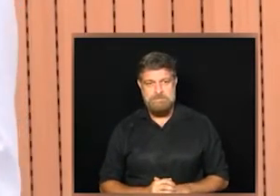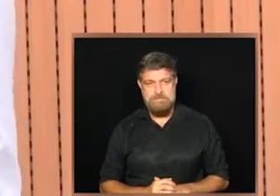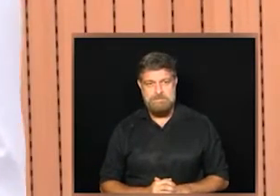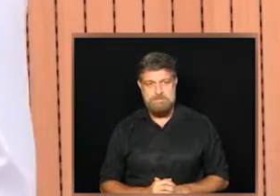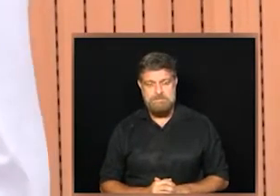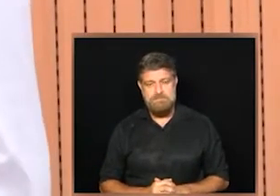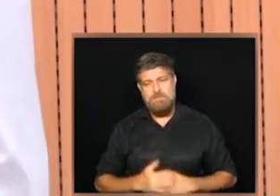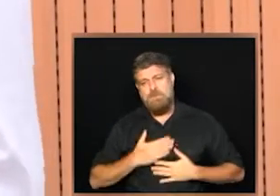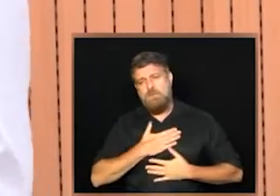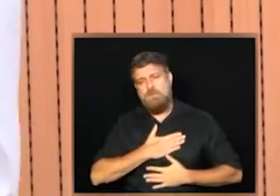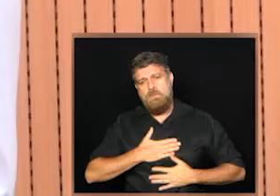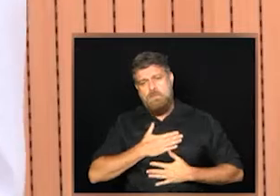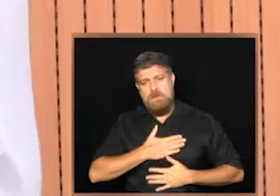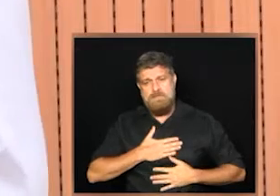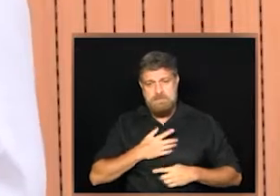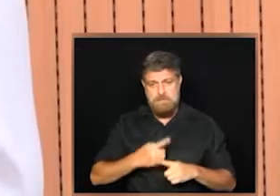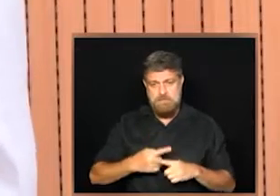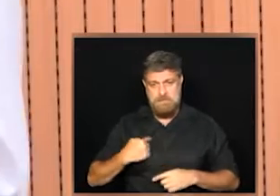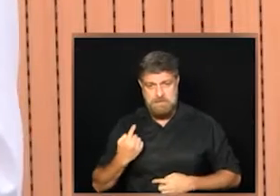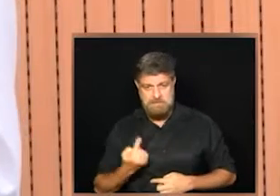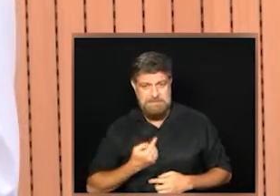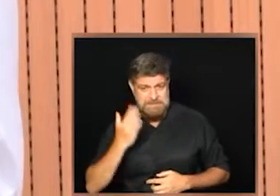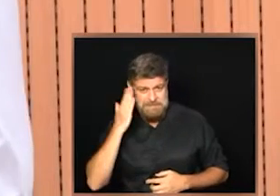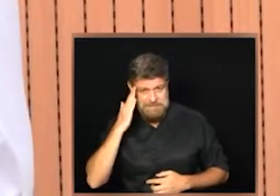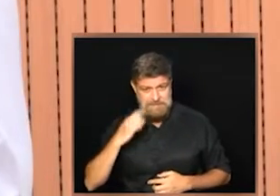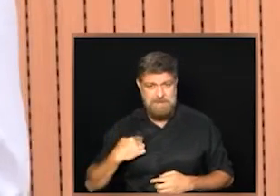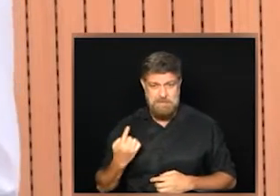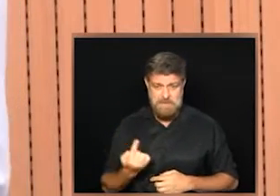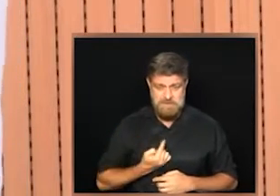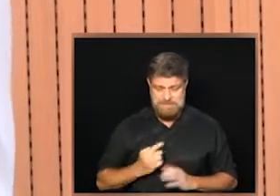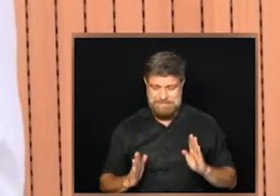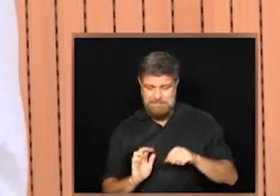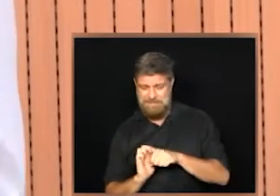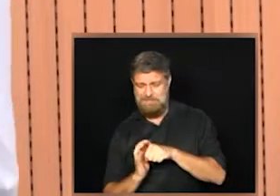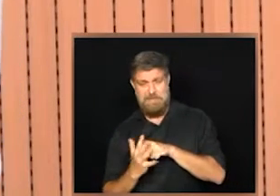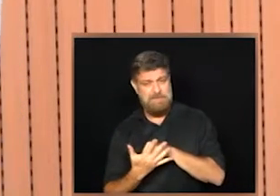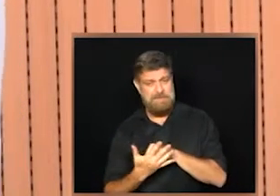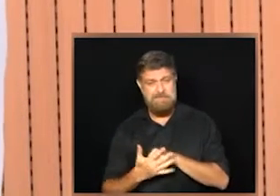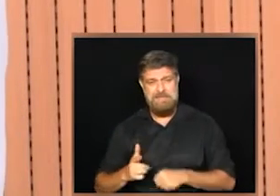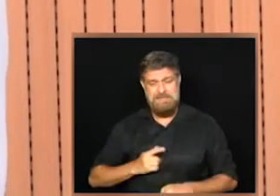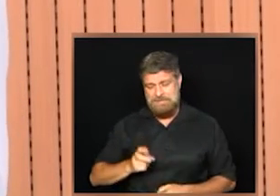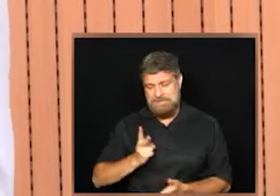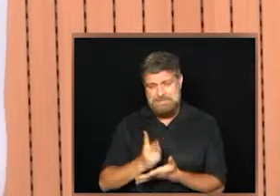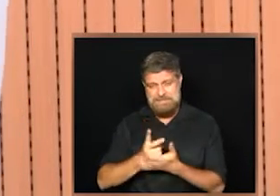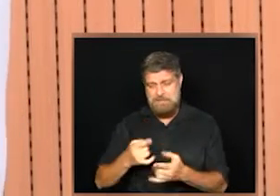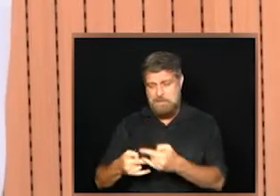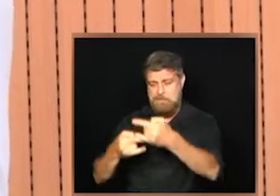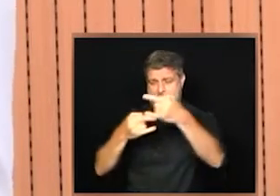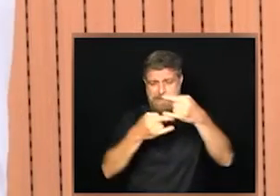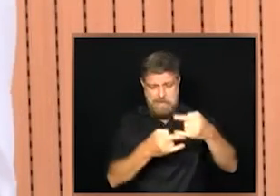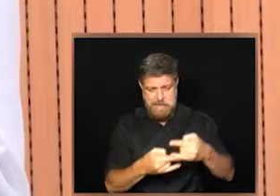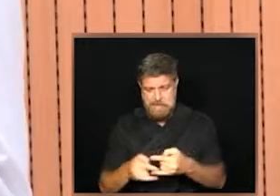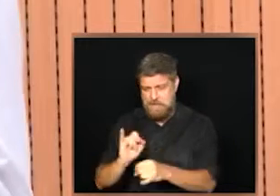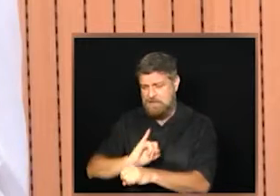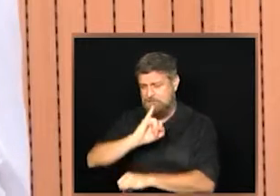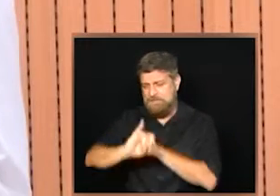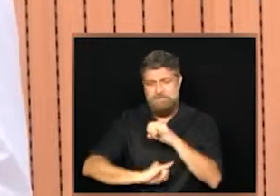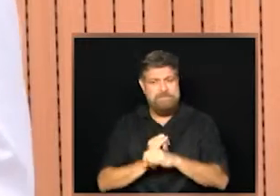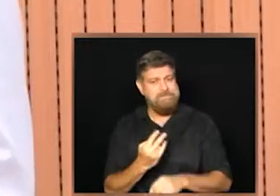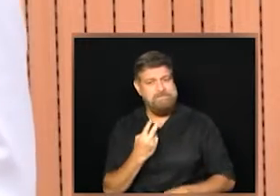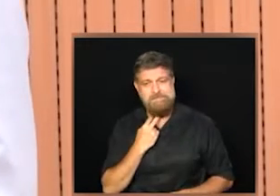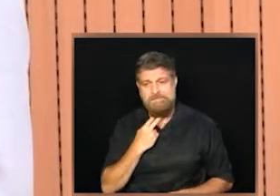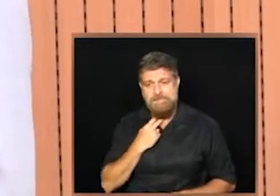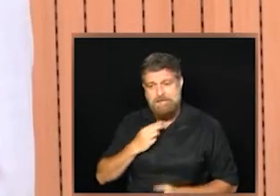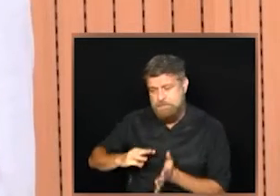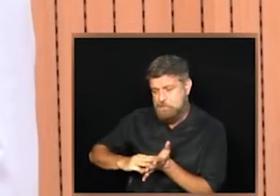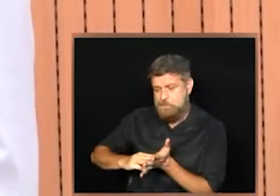Foi um prazer muito grande, né? Porque nós viemos, como você sabe, a gente veio dessa pandemia aí que era só remota, assim mesmo remoto, às vezes não conseguia fazer com todos os